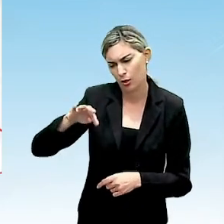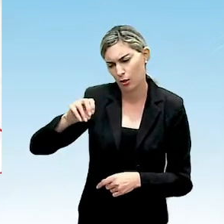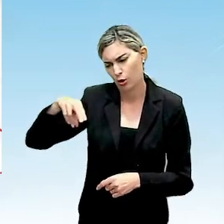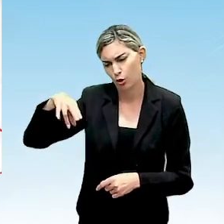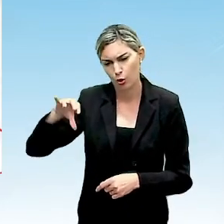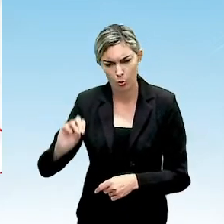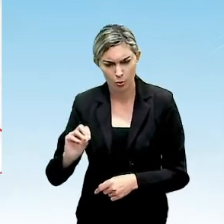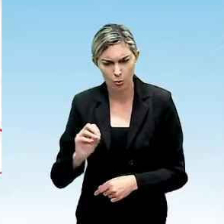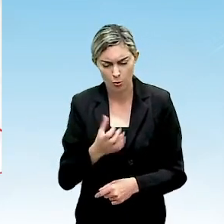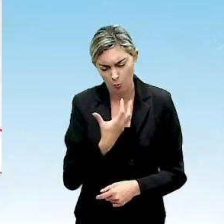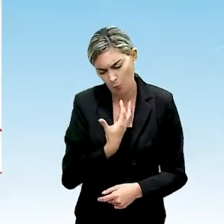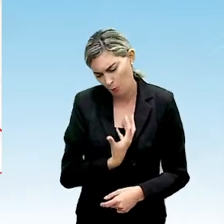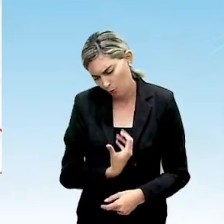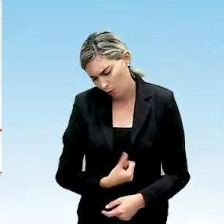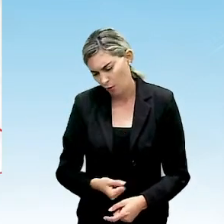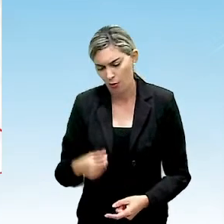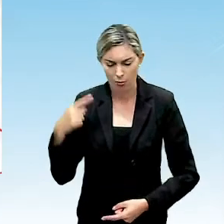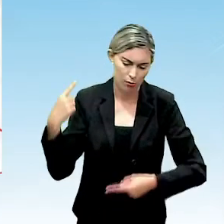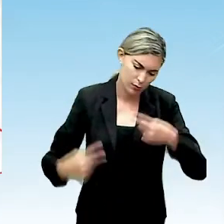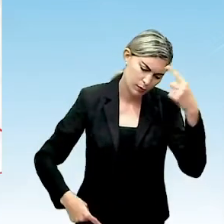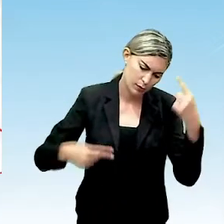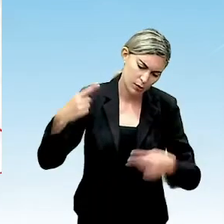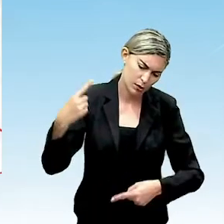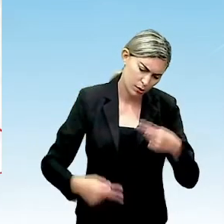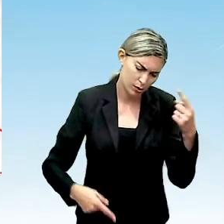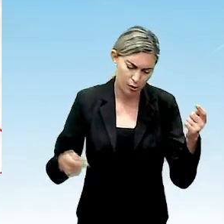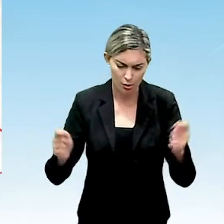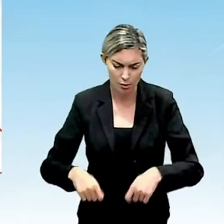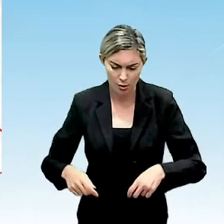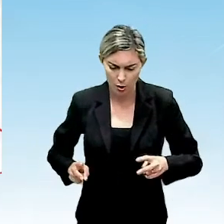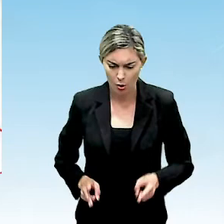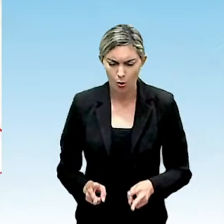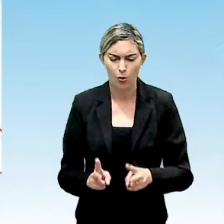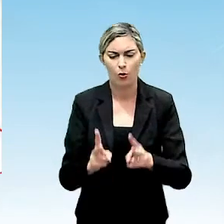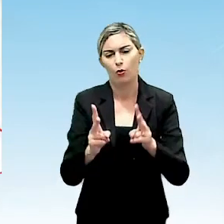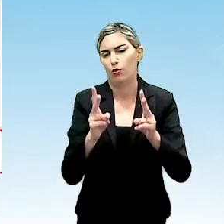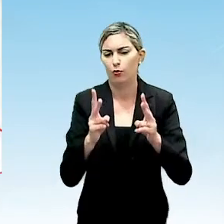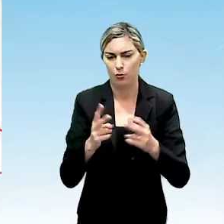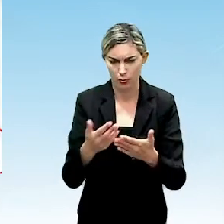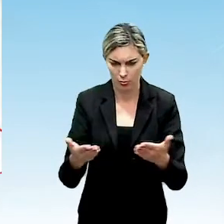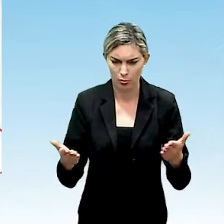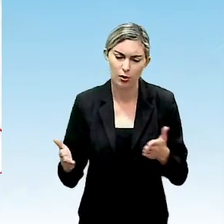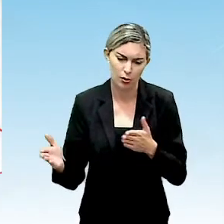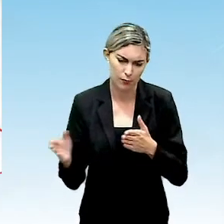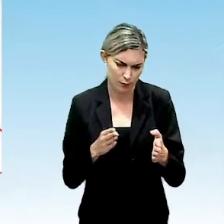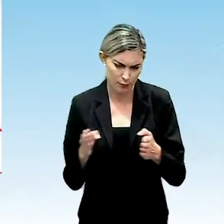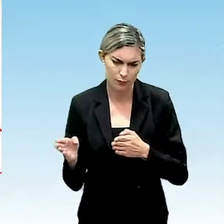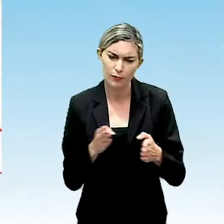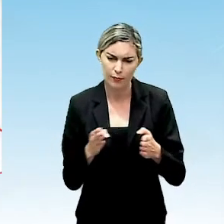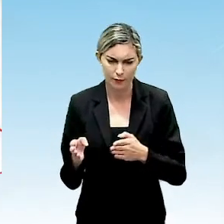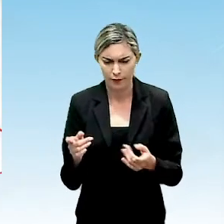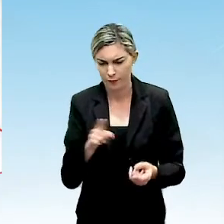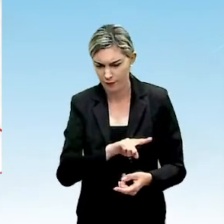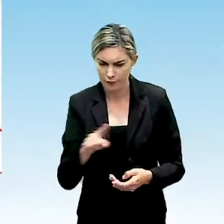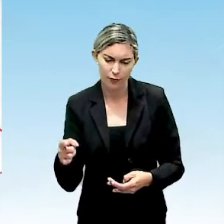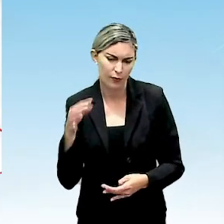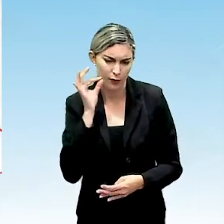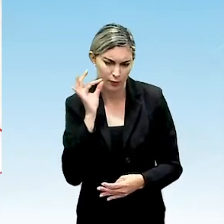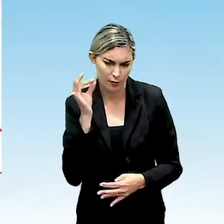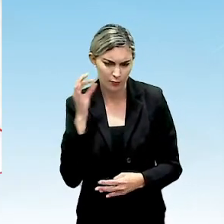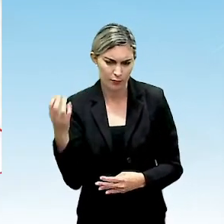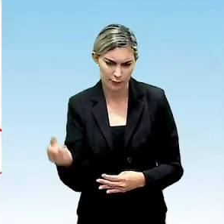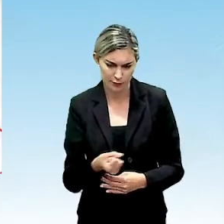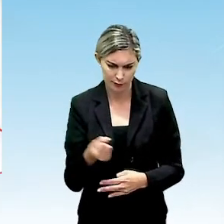na mágoa, né? Todo esse conflito de não ter dado continuidade ao período da alternância do café com